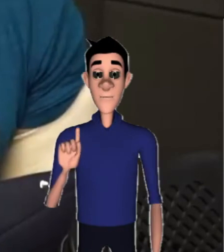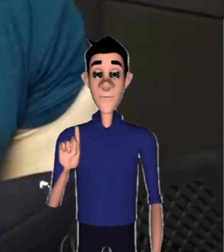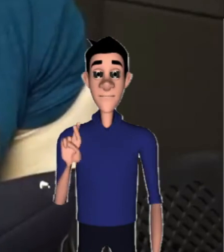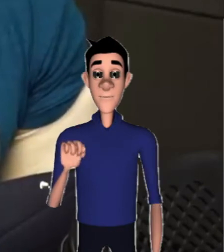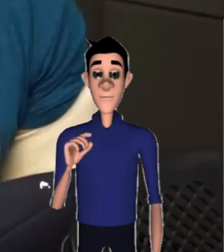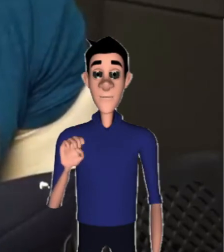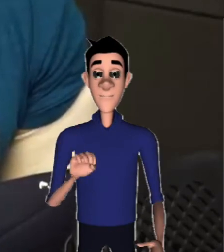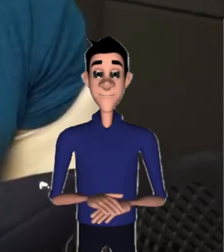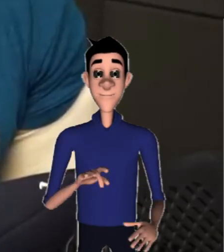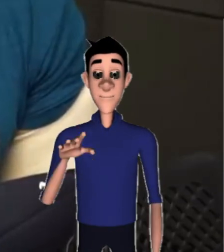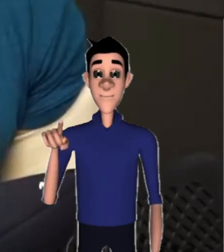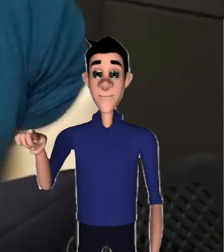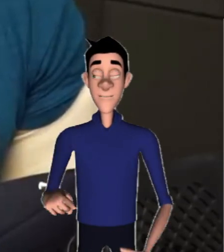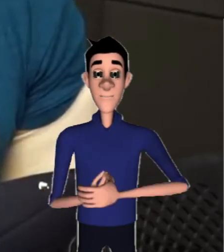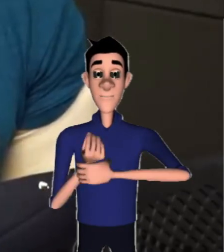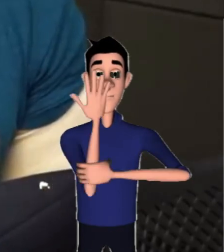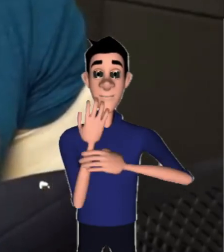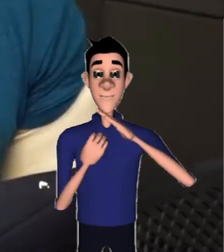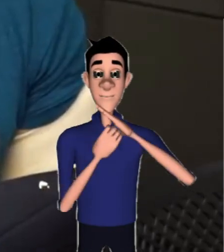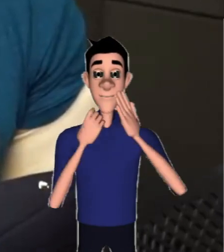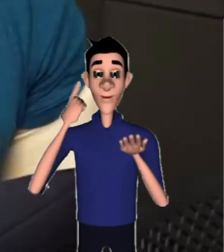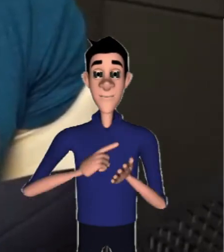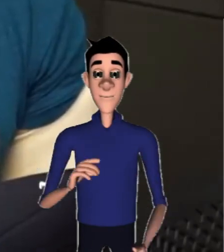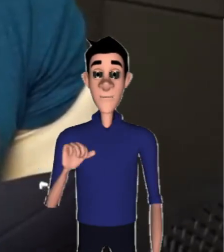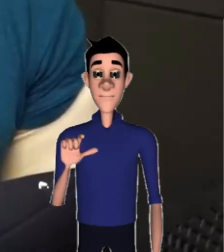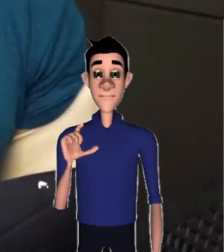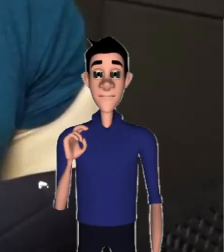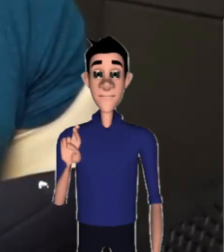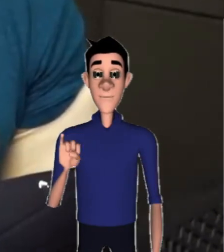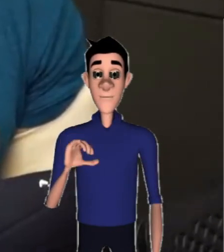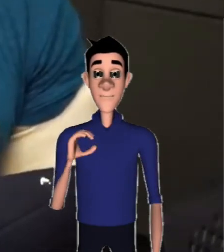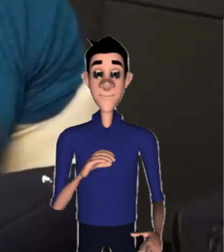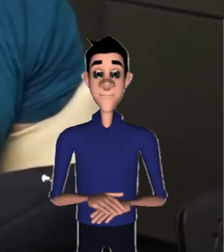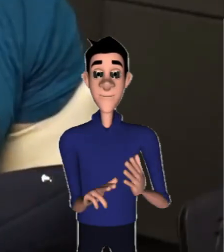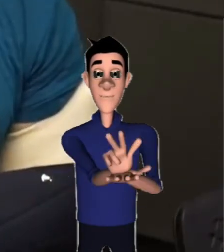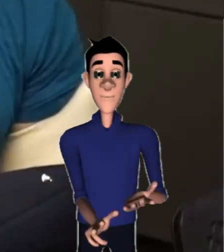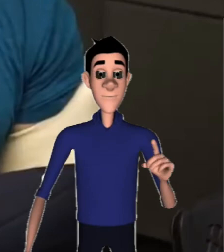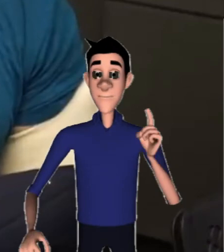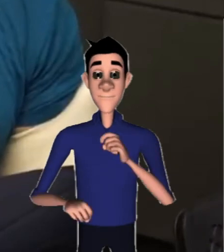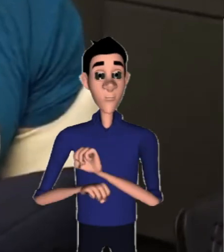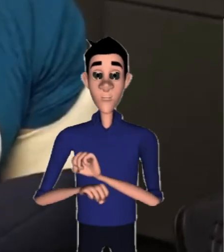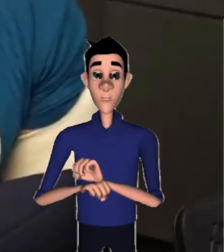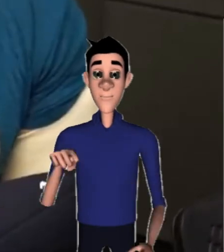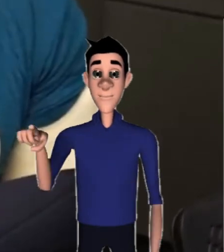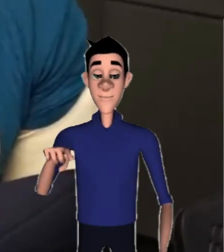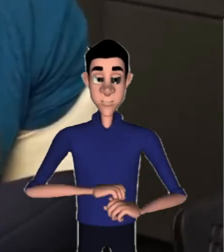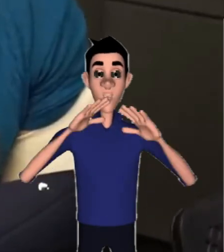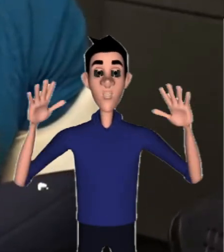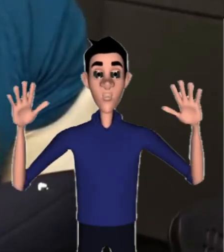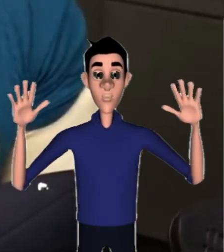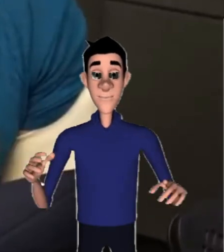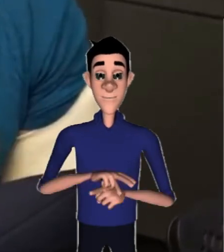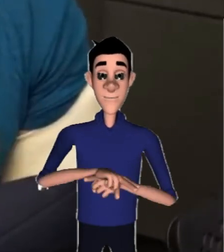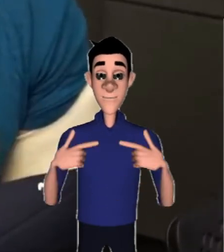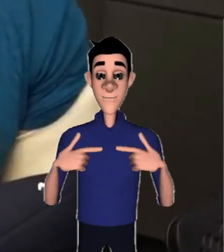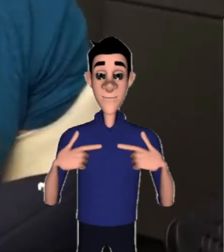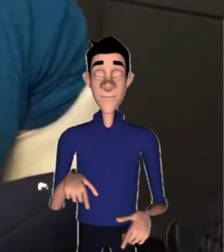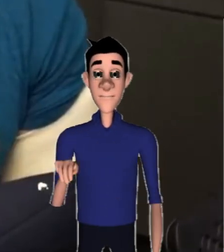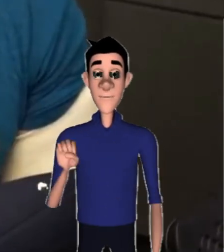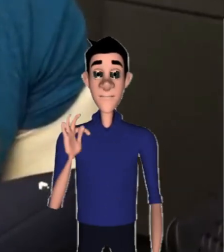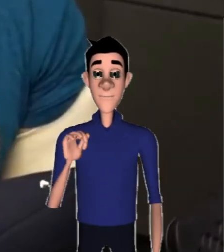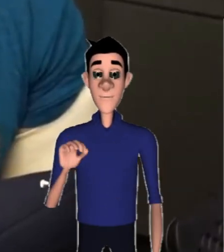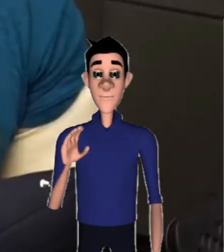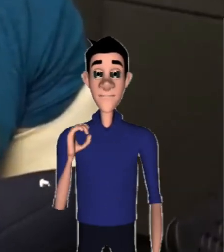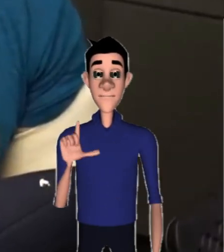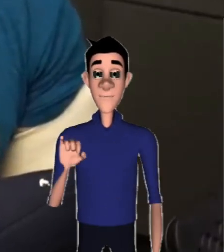não consegue fazer ele emagrecer nem com 2.000 calorias se ele já ficou fazendo restrições sucessivas durante a vida. Por